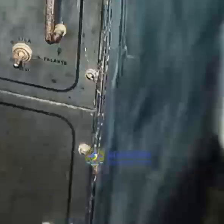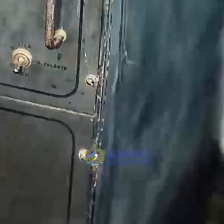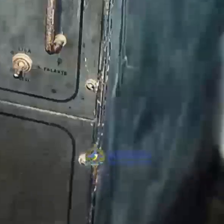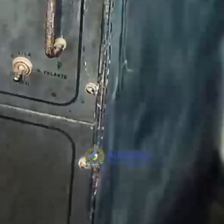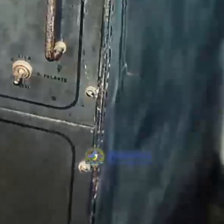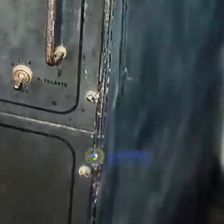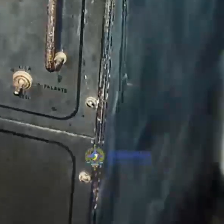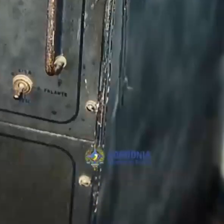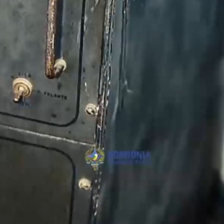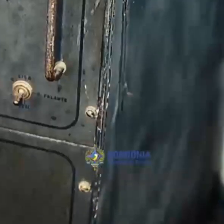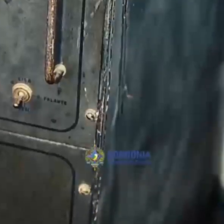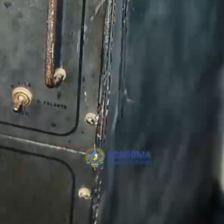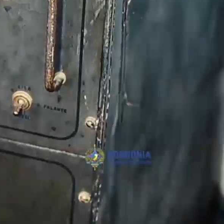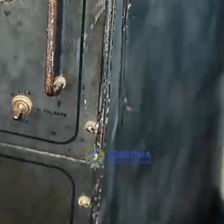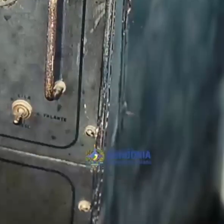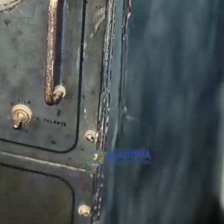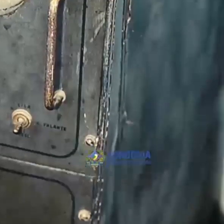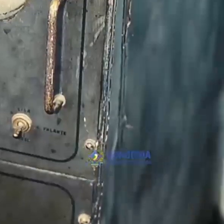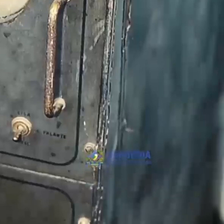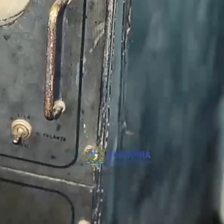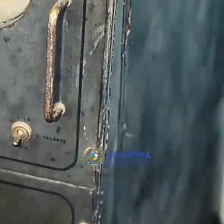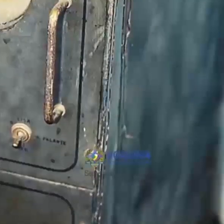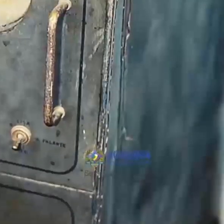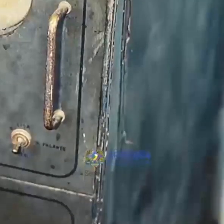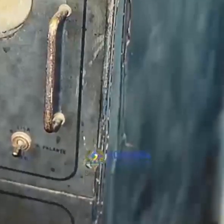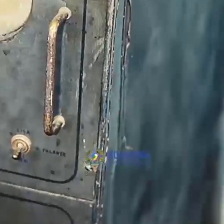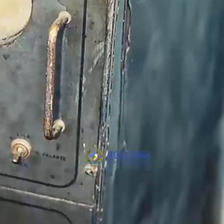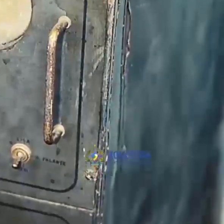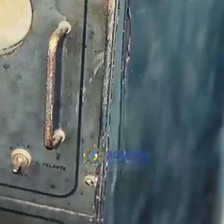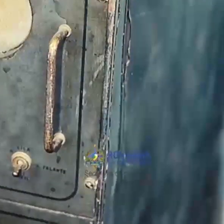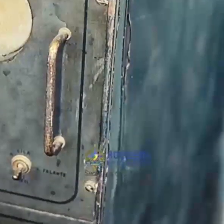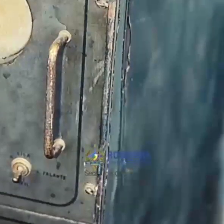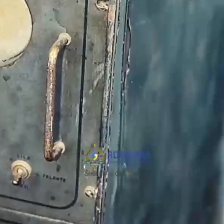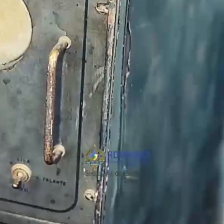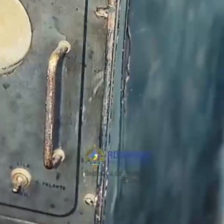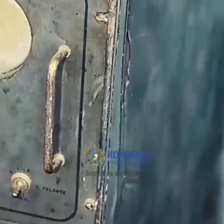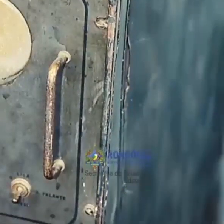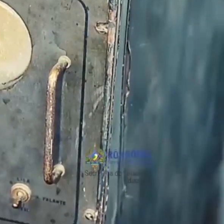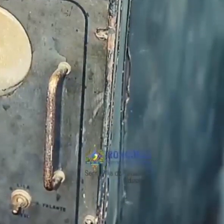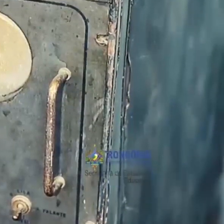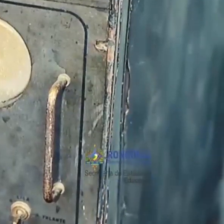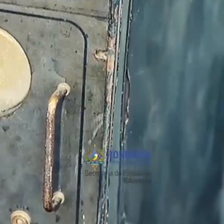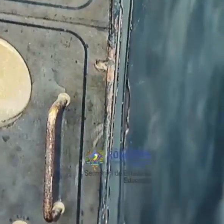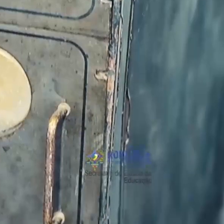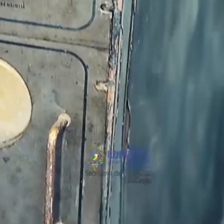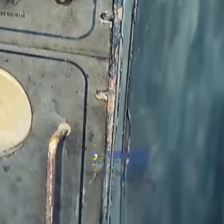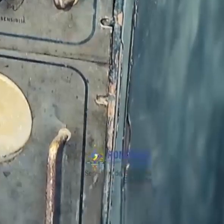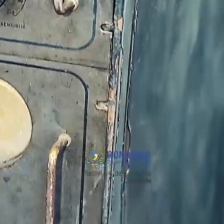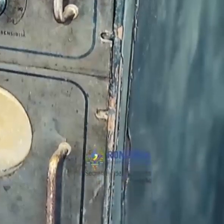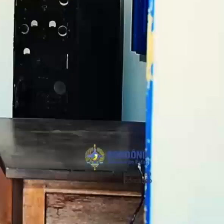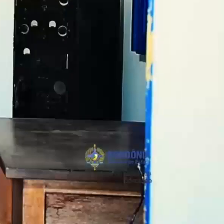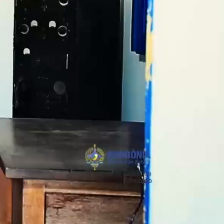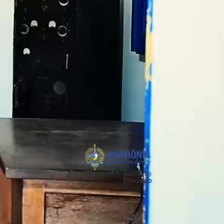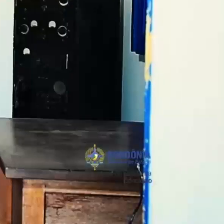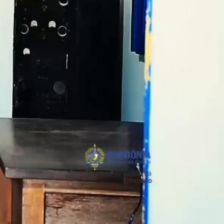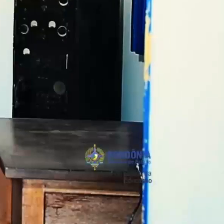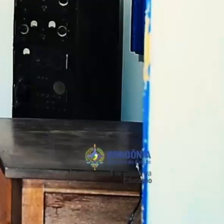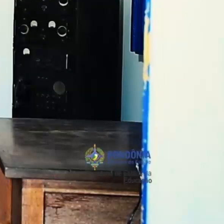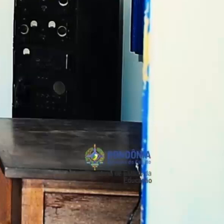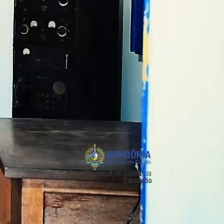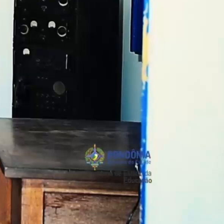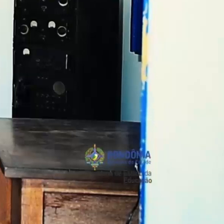Amazonas. Porém, a estação telegráfica e as linhas telegráficas foram concluídas no